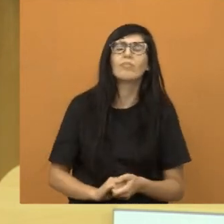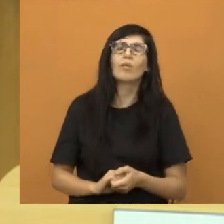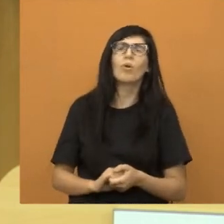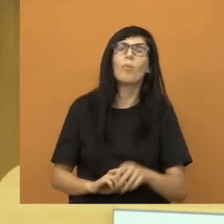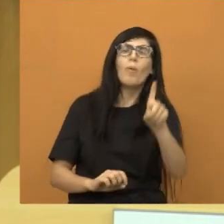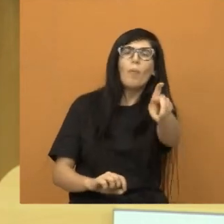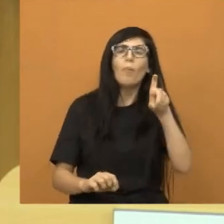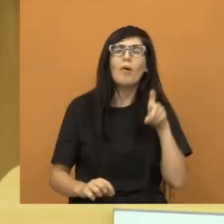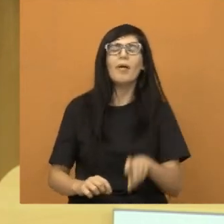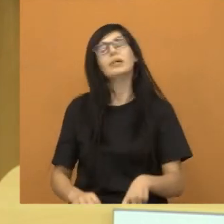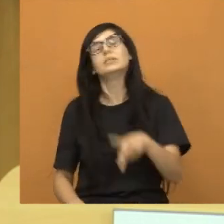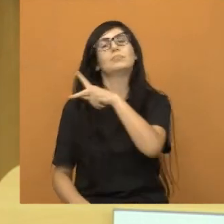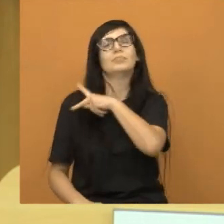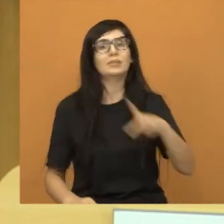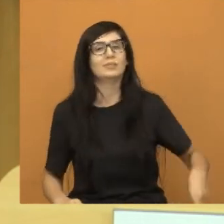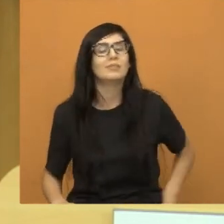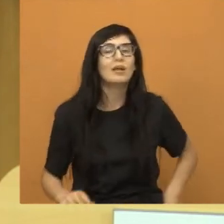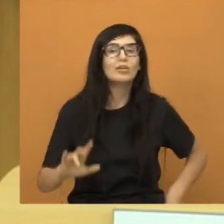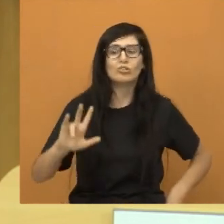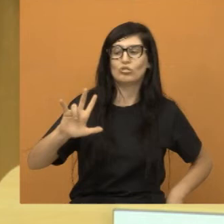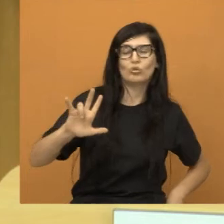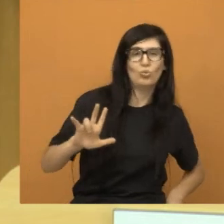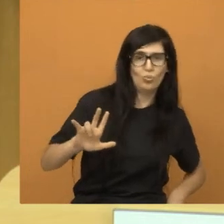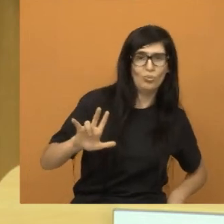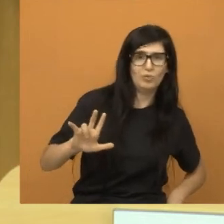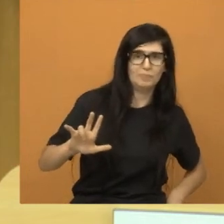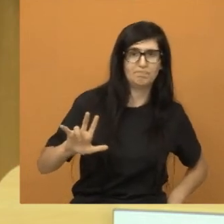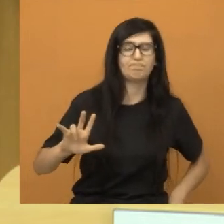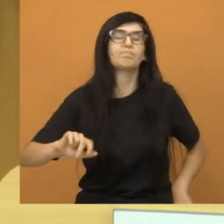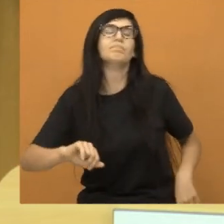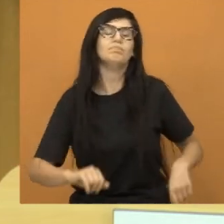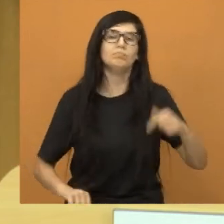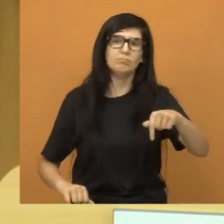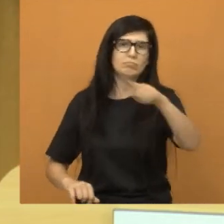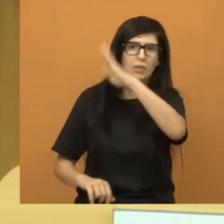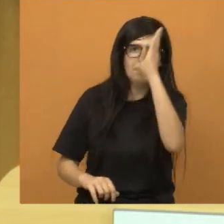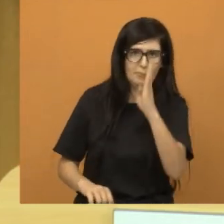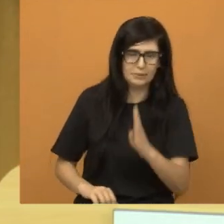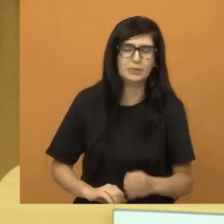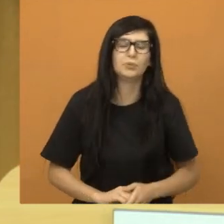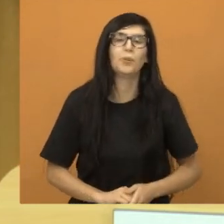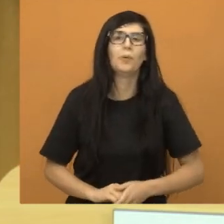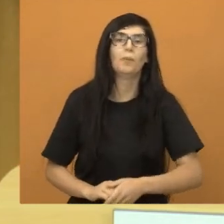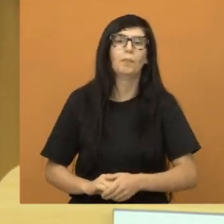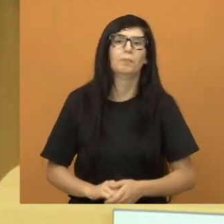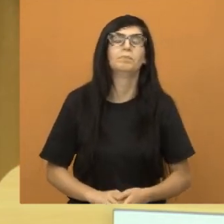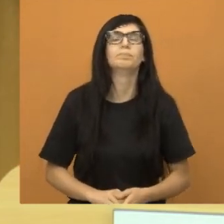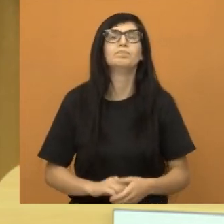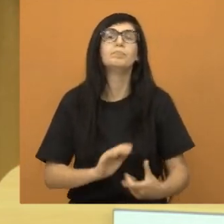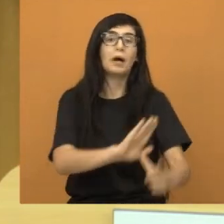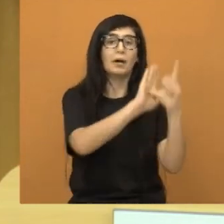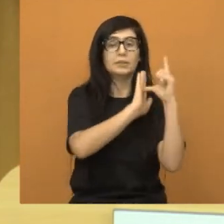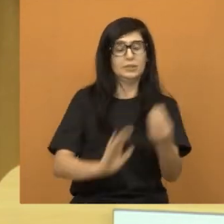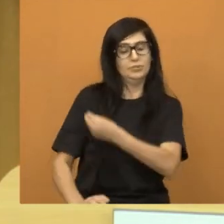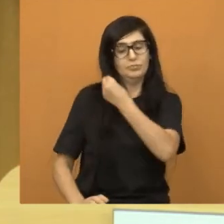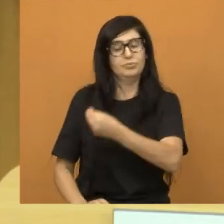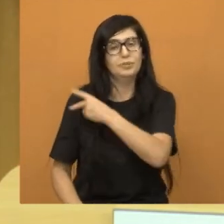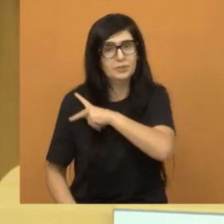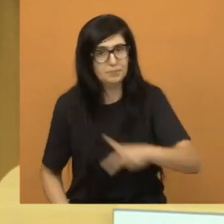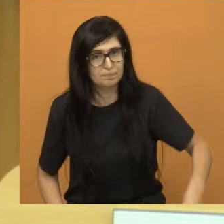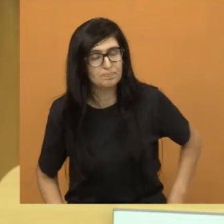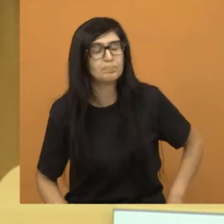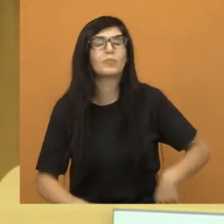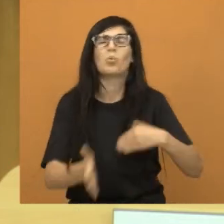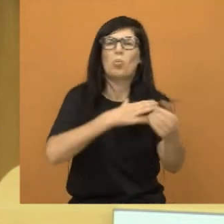Lula, porque isso eu faria com qualquer outro candidato, com qualquer outro